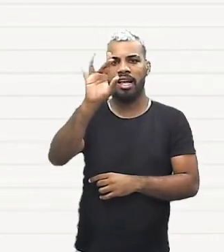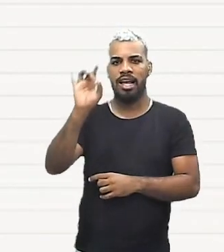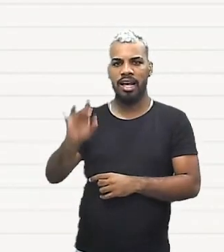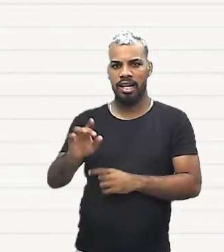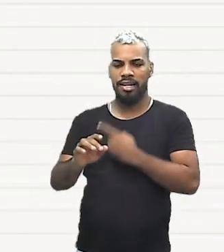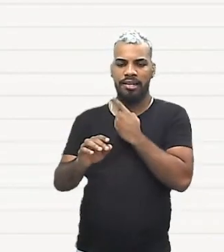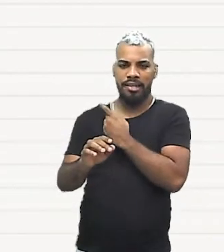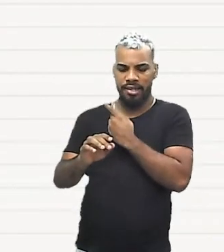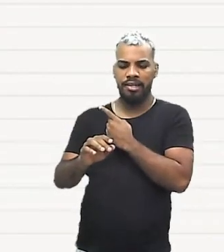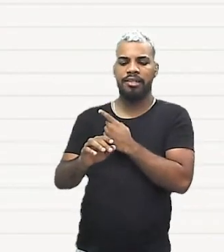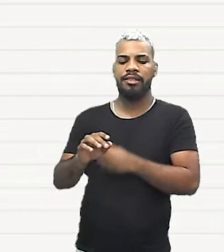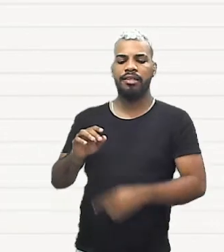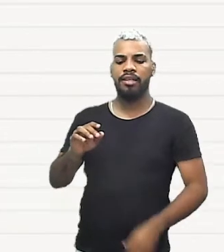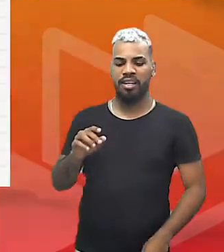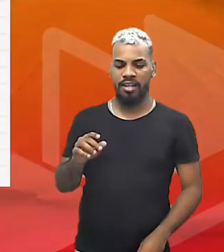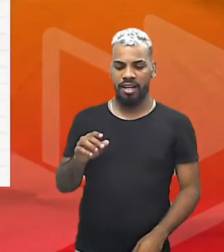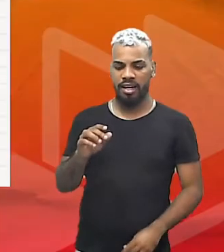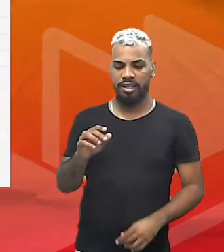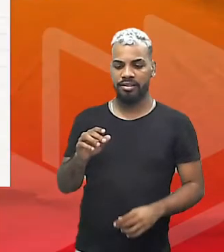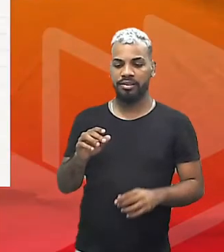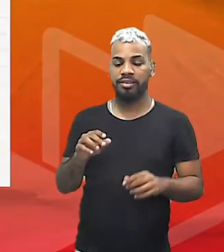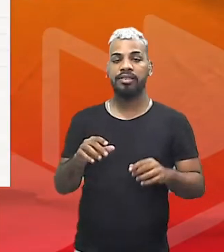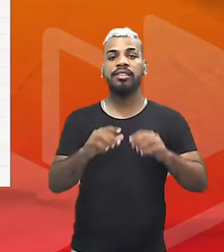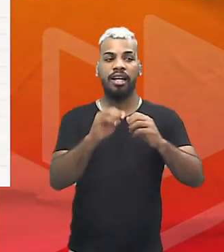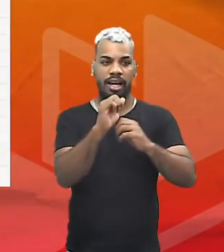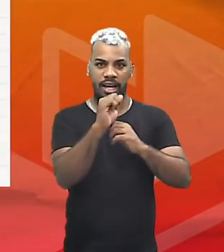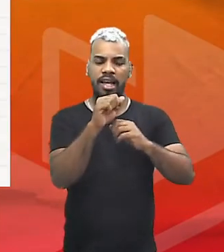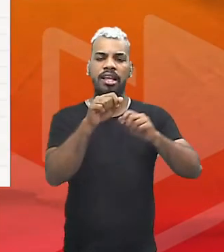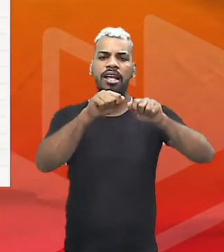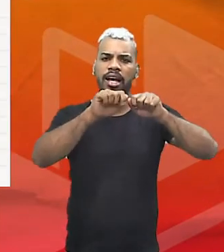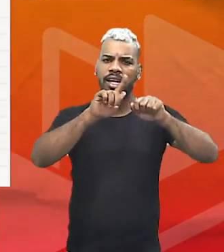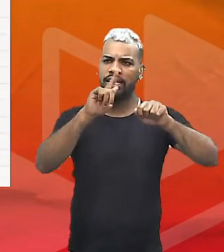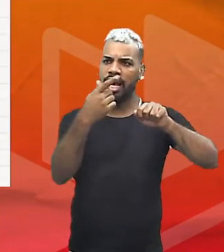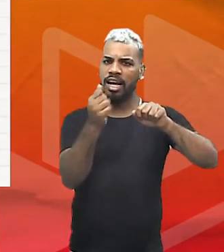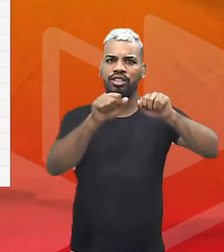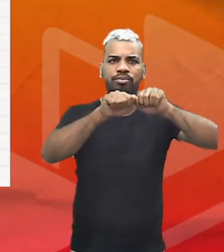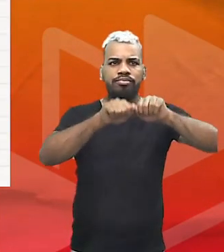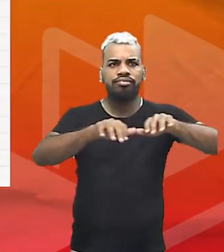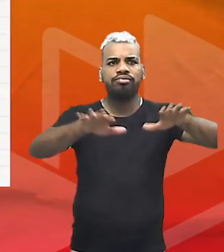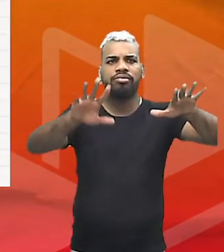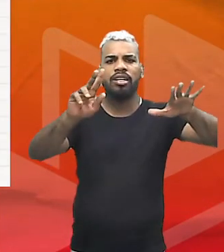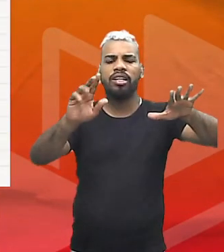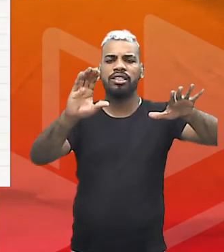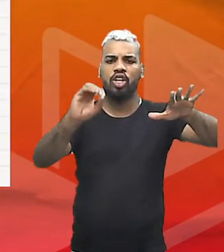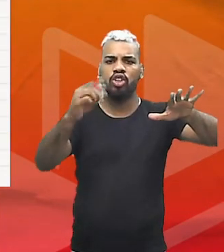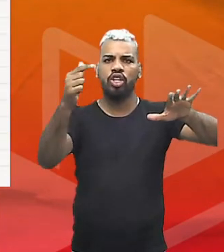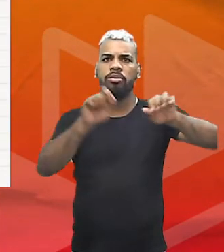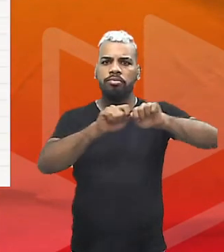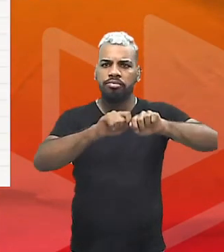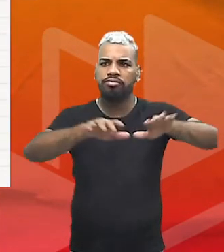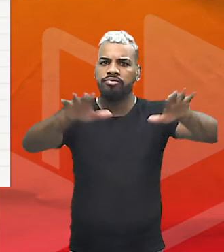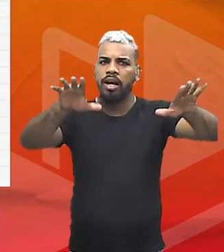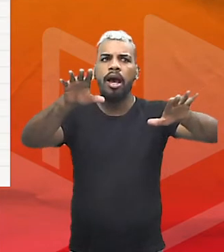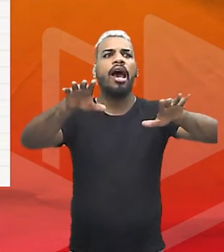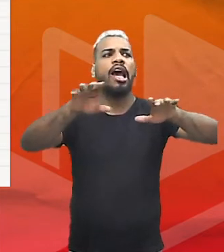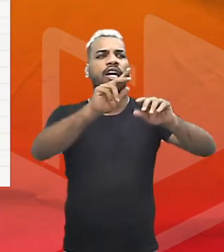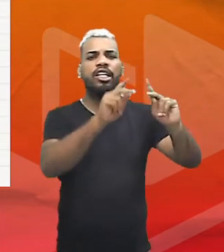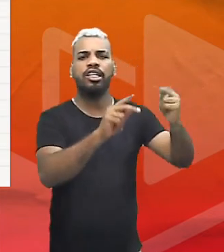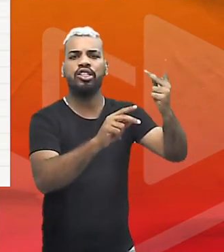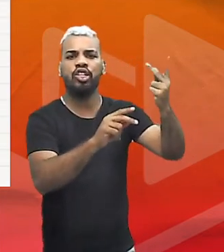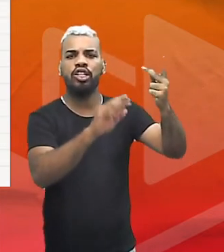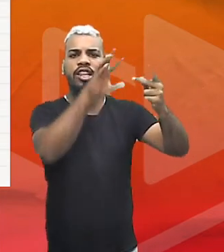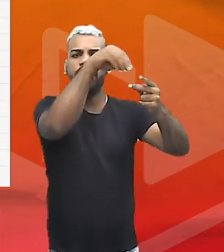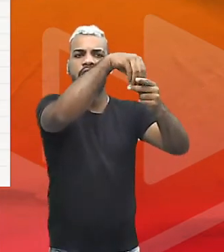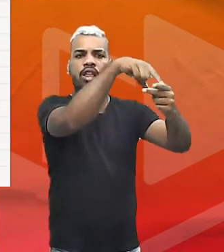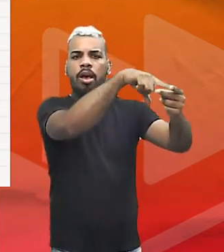ácido pirúvico liberando o gás carbônico pegando os hidrogênios do nada sabe o que que vai acontecer ele